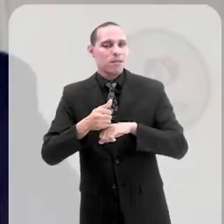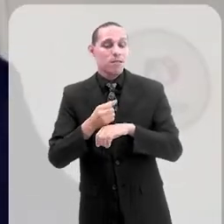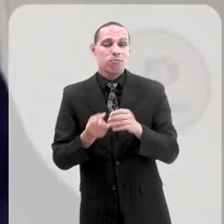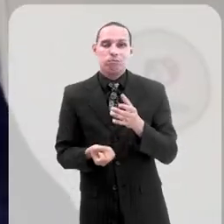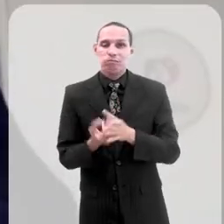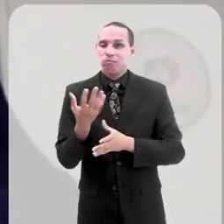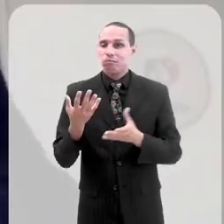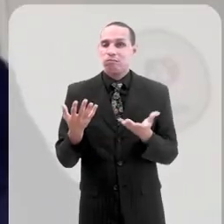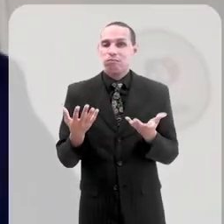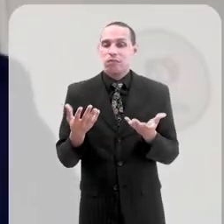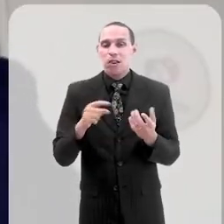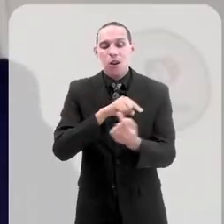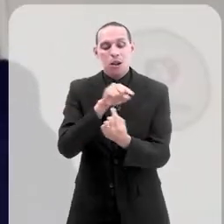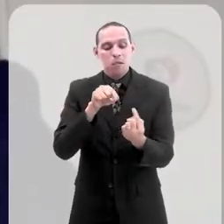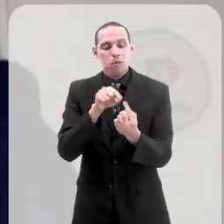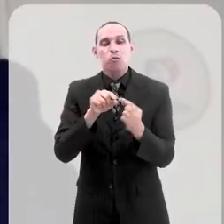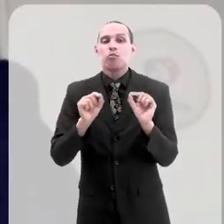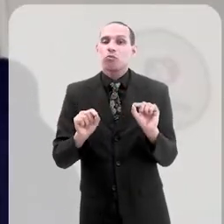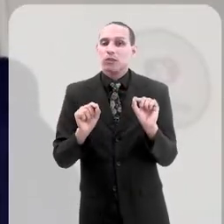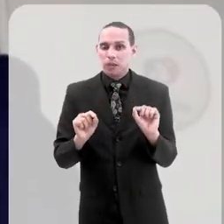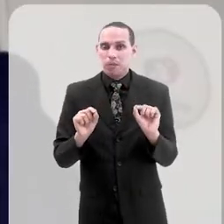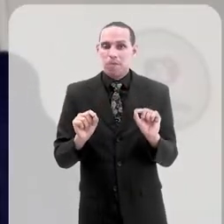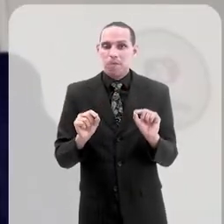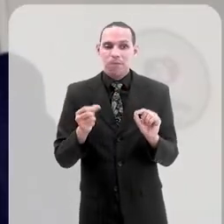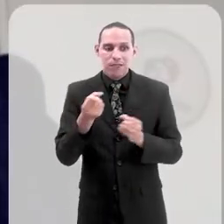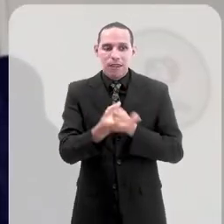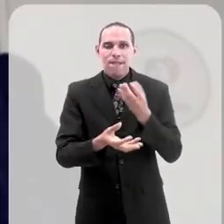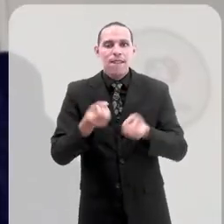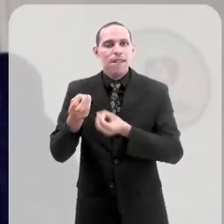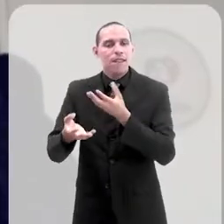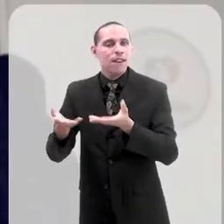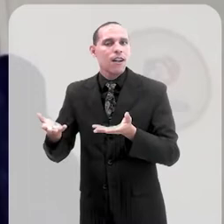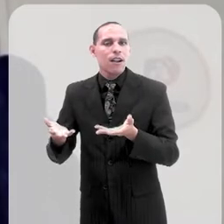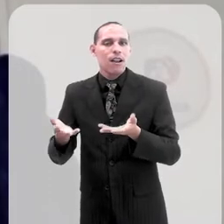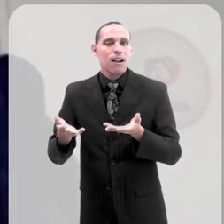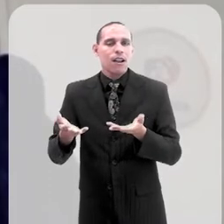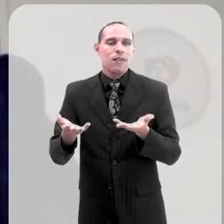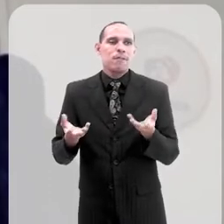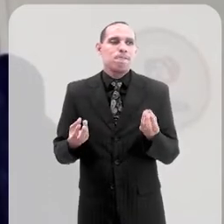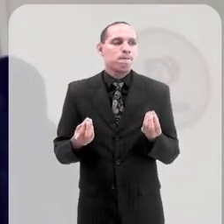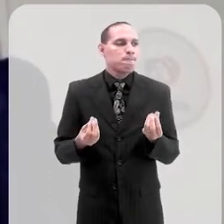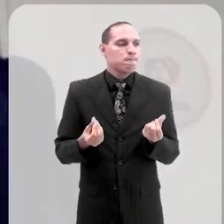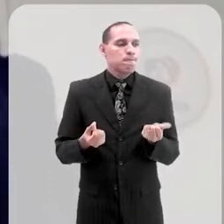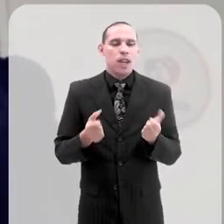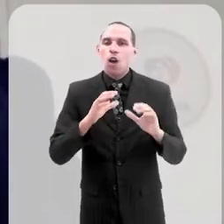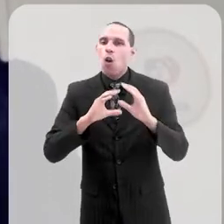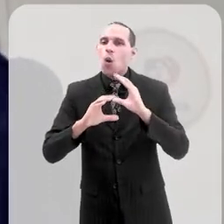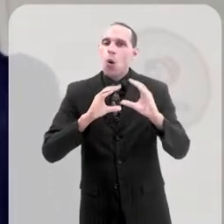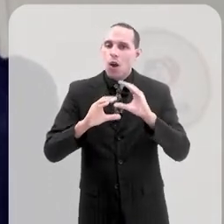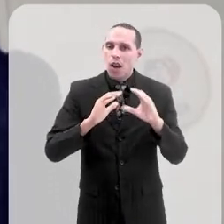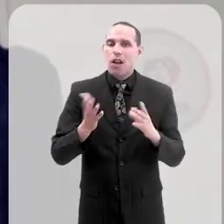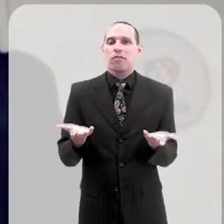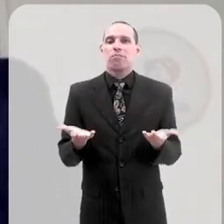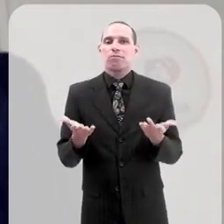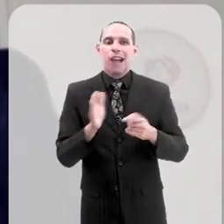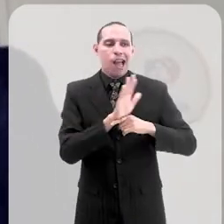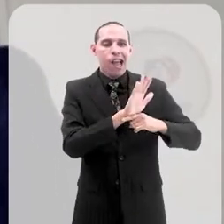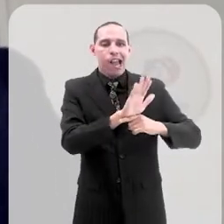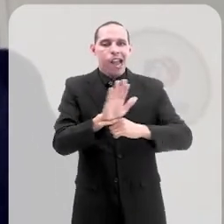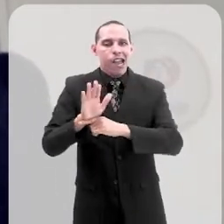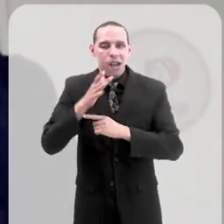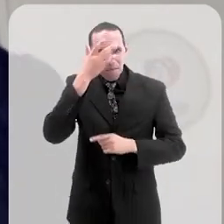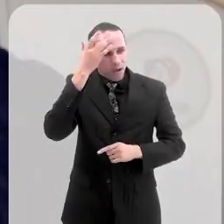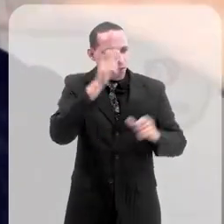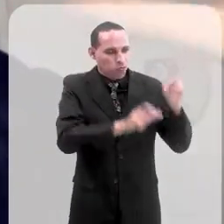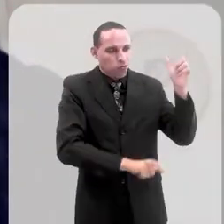surge com o intuito de proporcionar condições de comunicação para aquelas pessoas